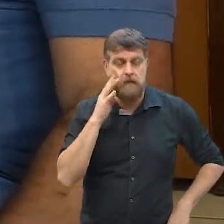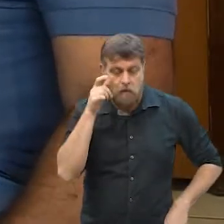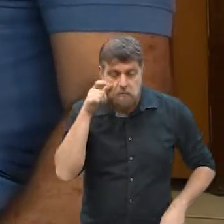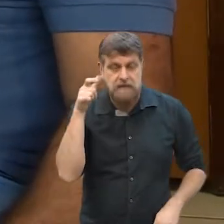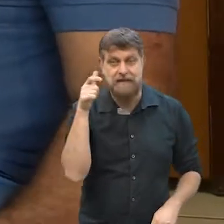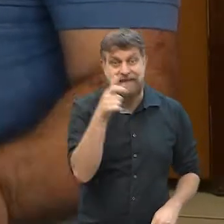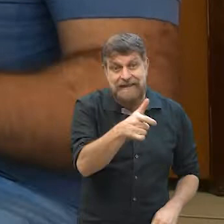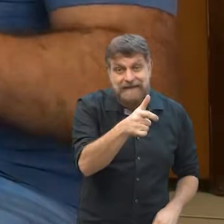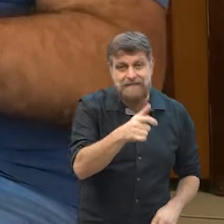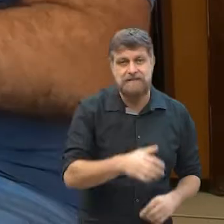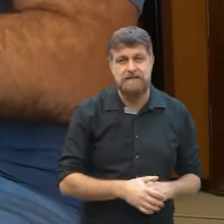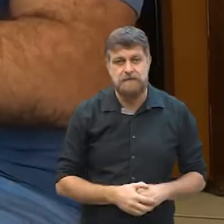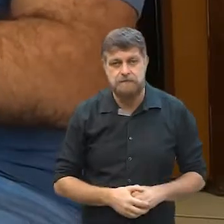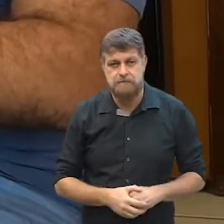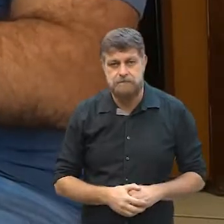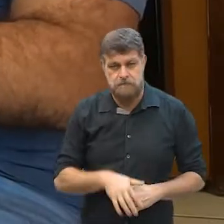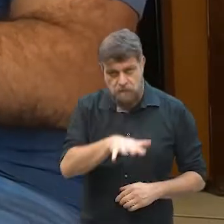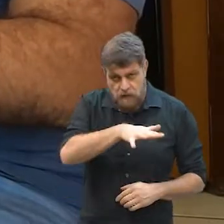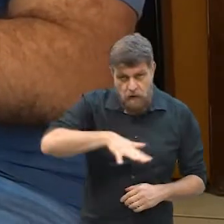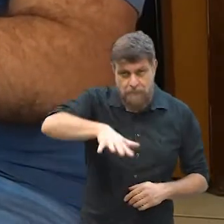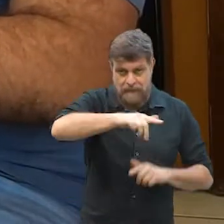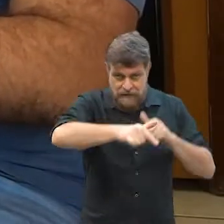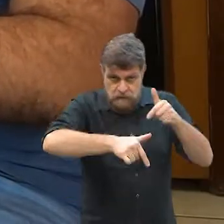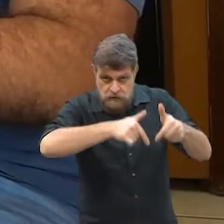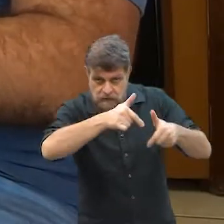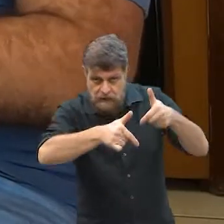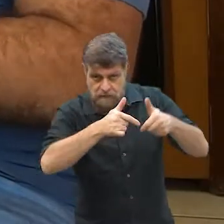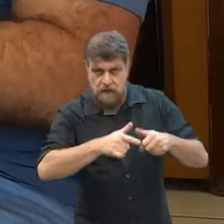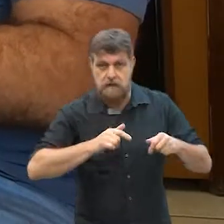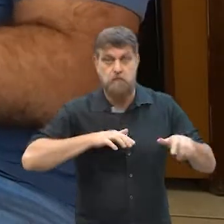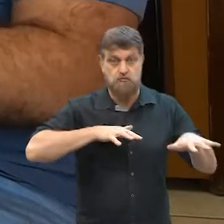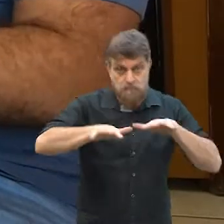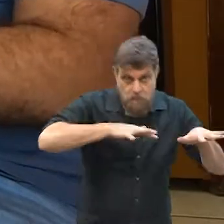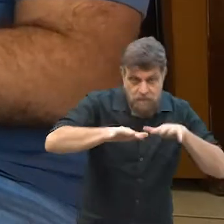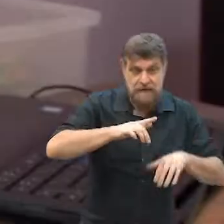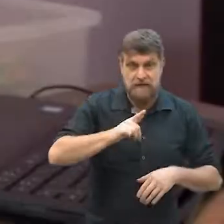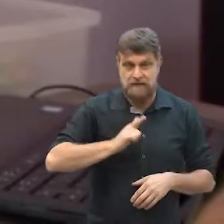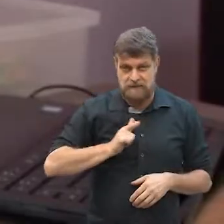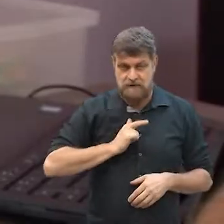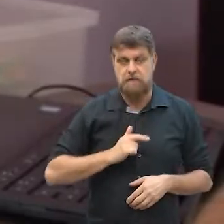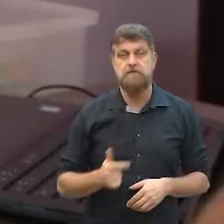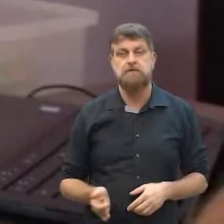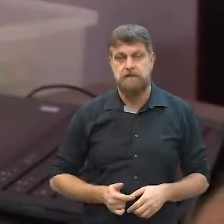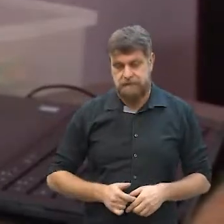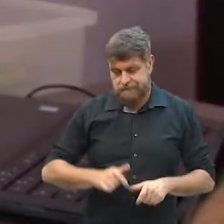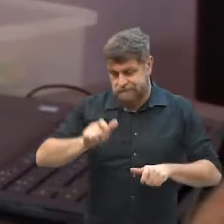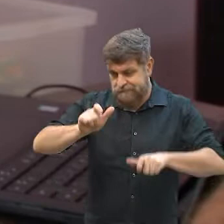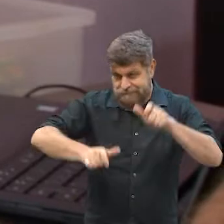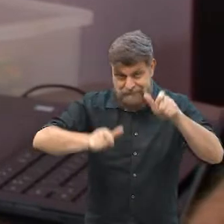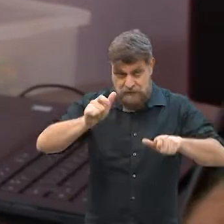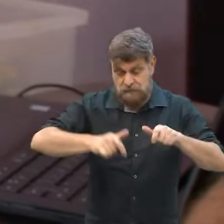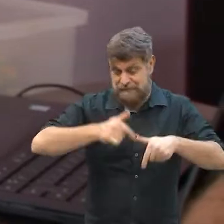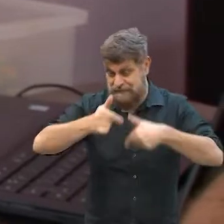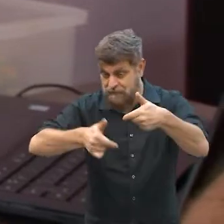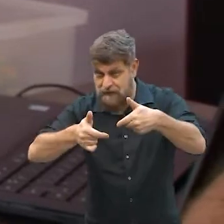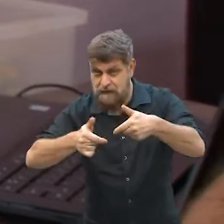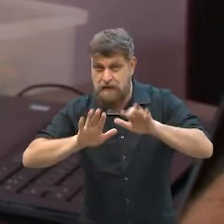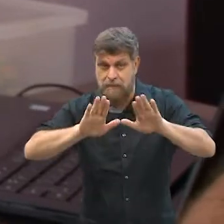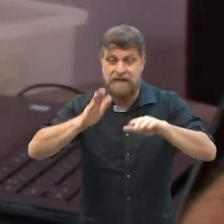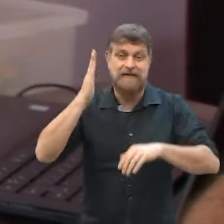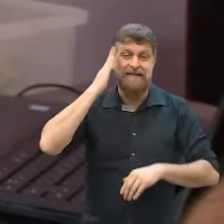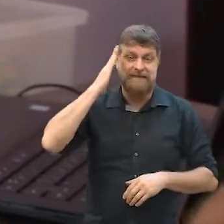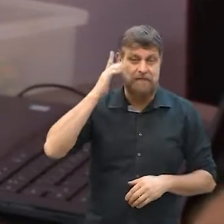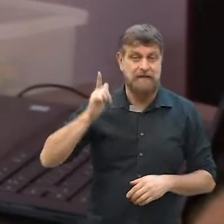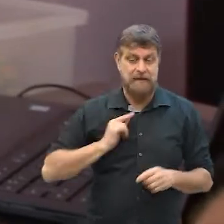pela profissão. Com certeza. Então o mercado hoje ele tá movimentado. Ele abrange bastante, mas como qualquer área,